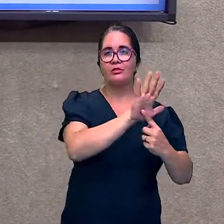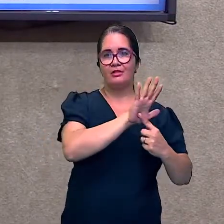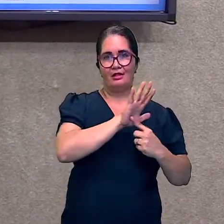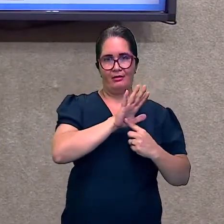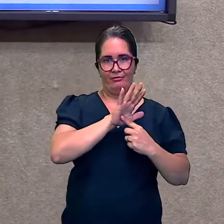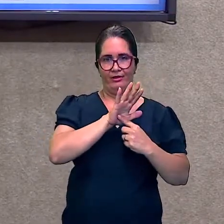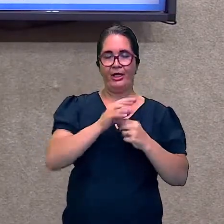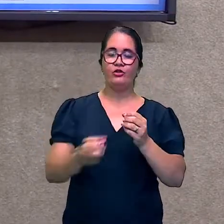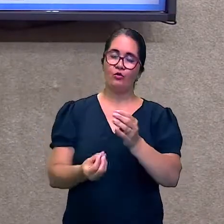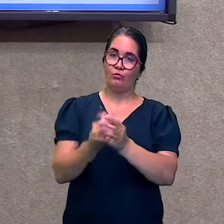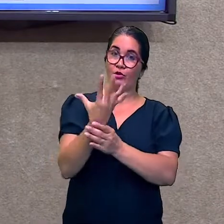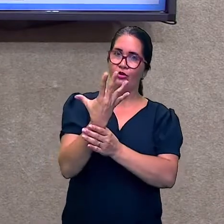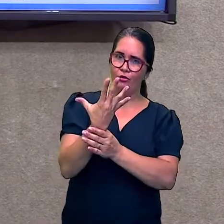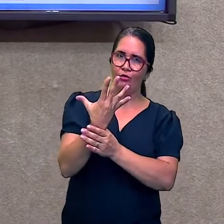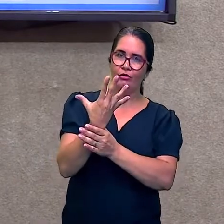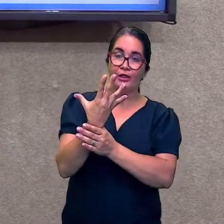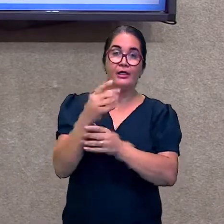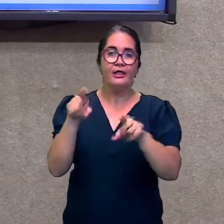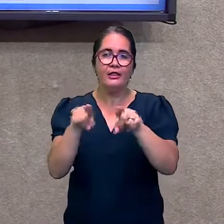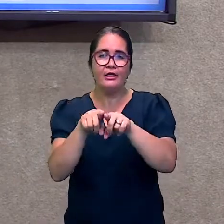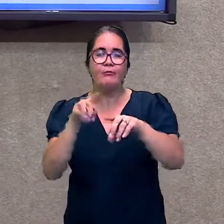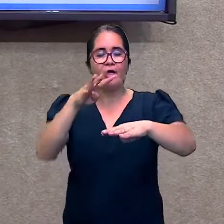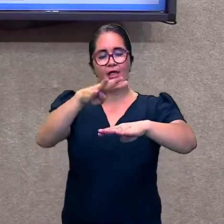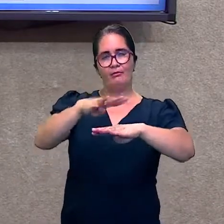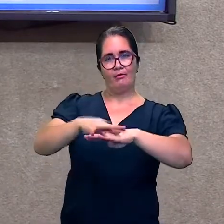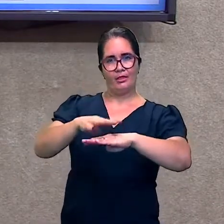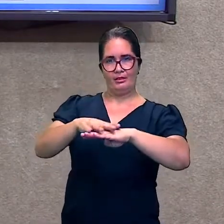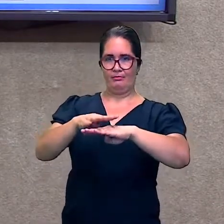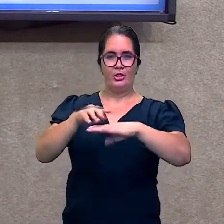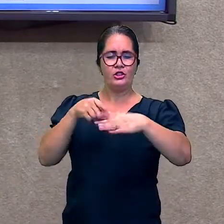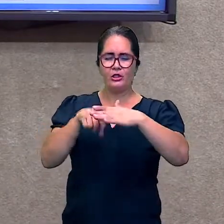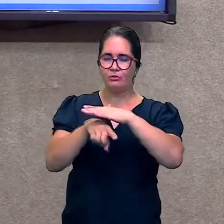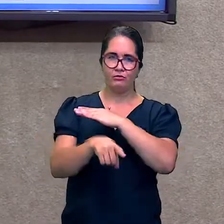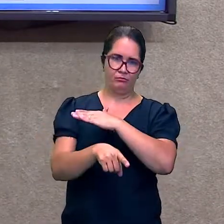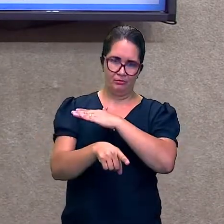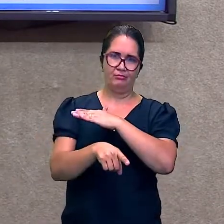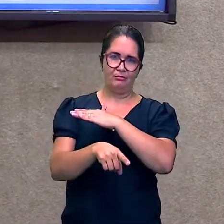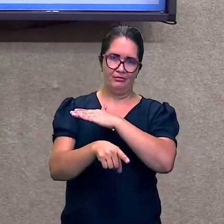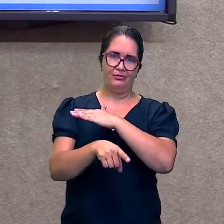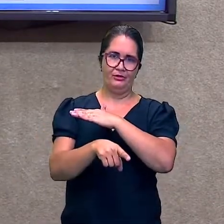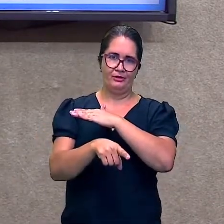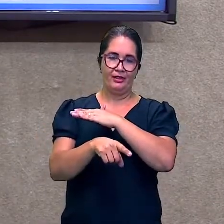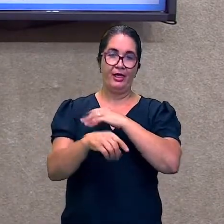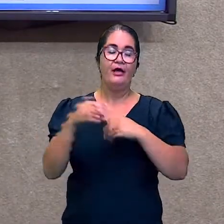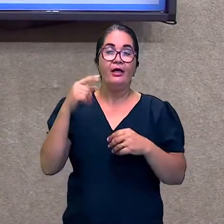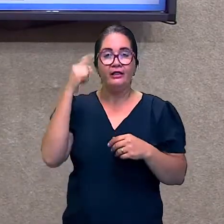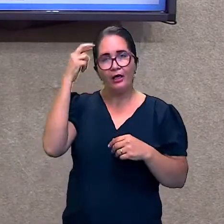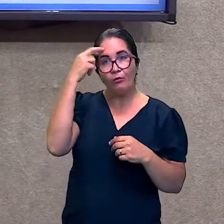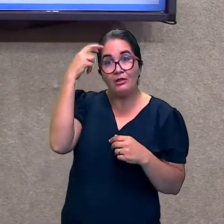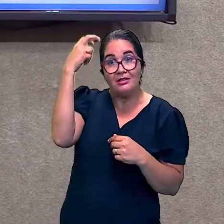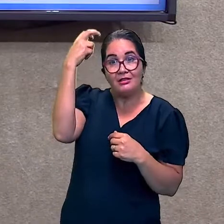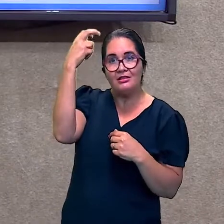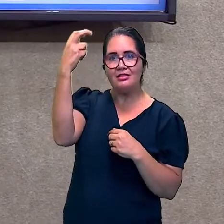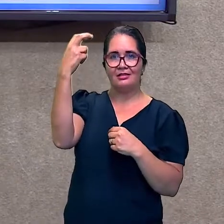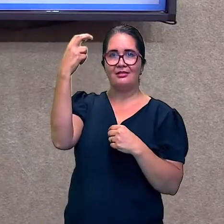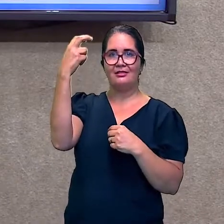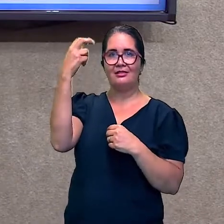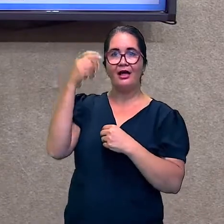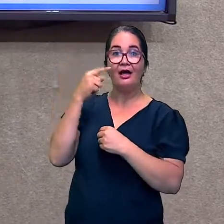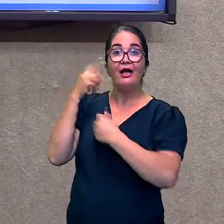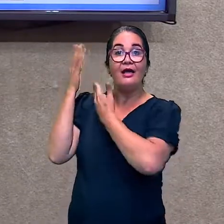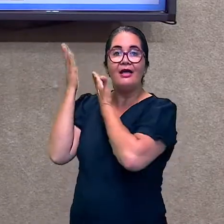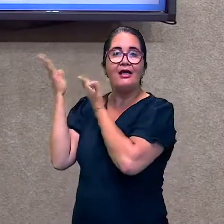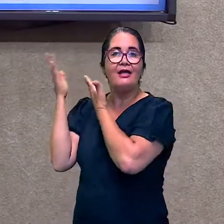inércia. Com a sua inteligência. Ele foi. Começou a ter a dominação. De